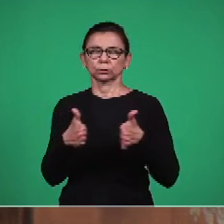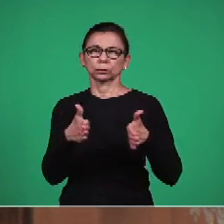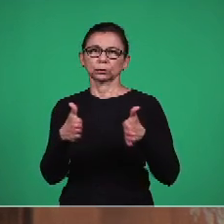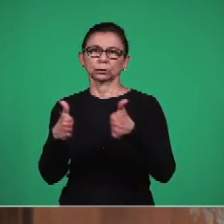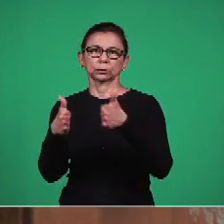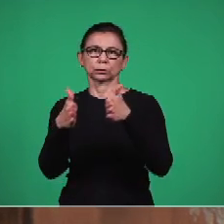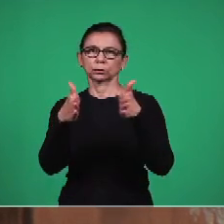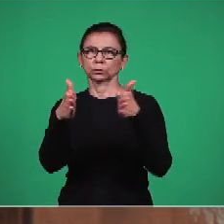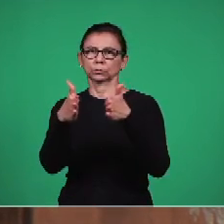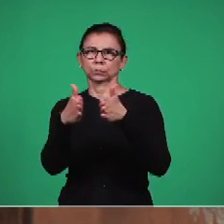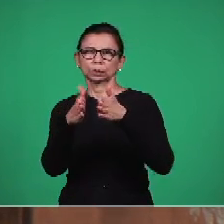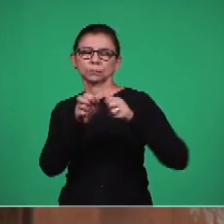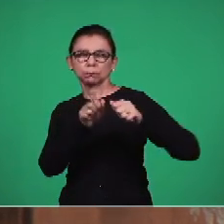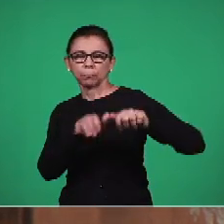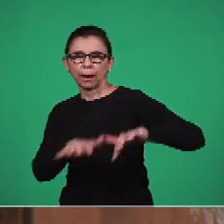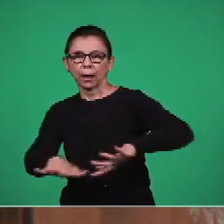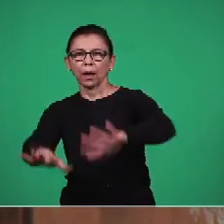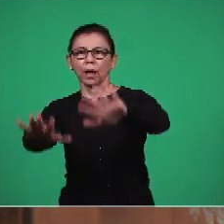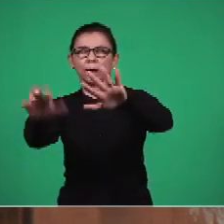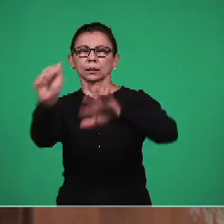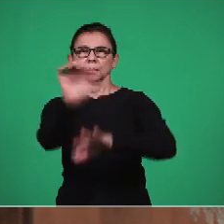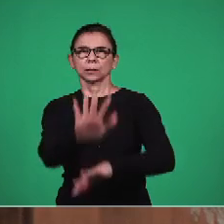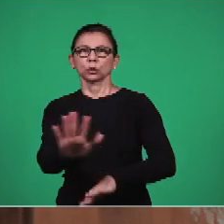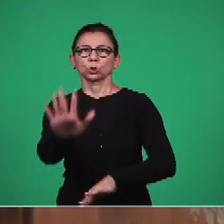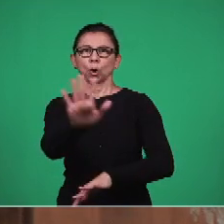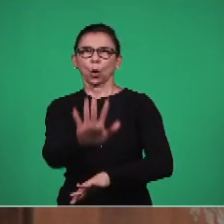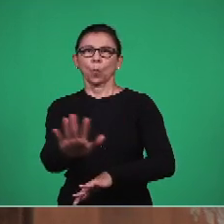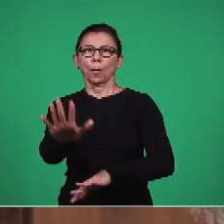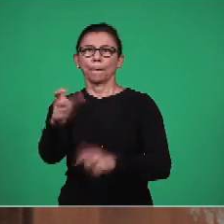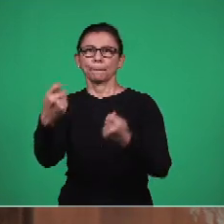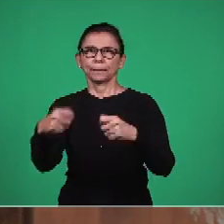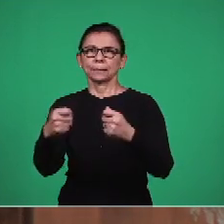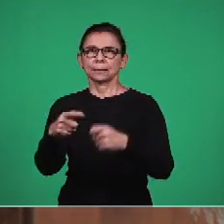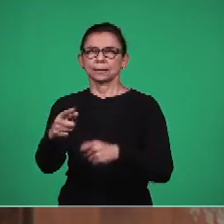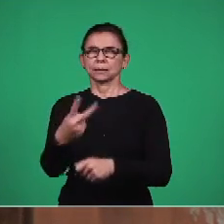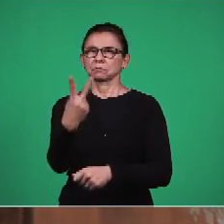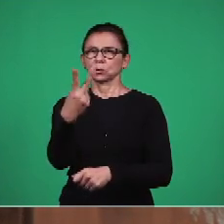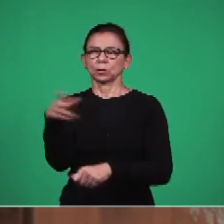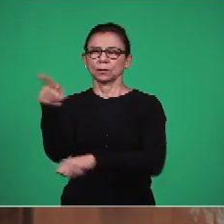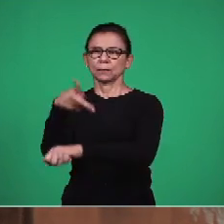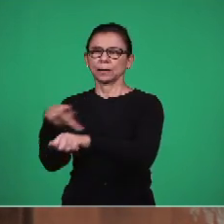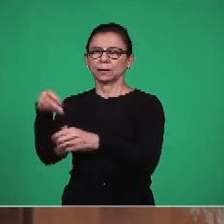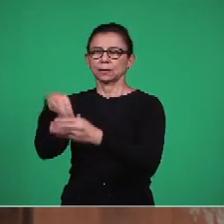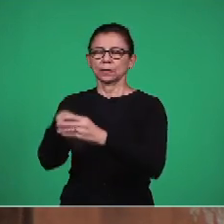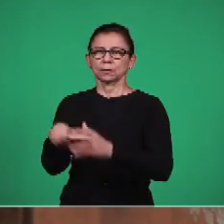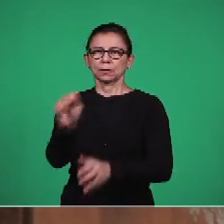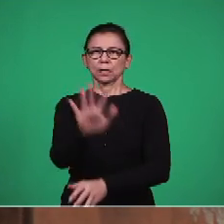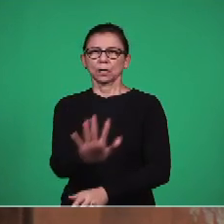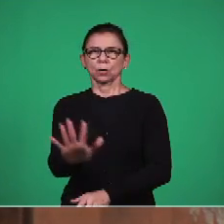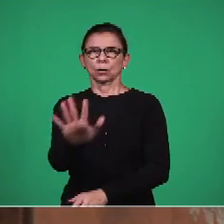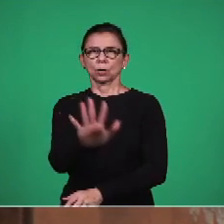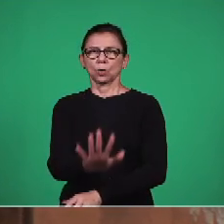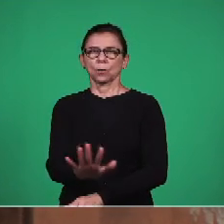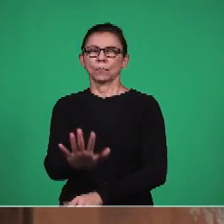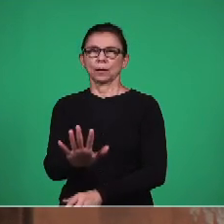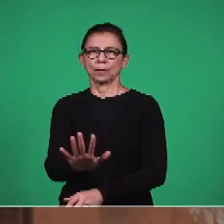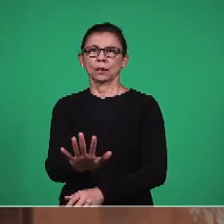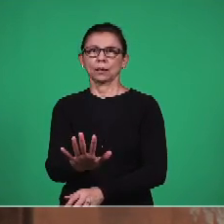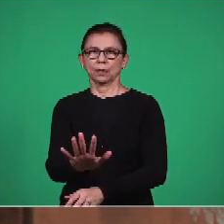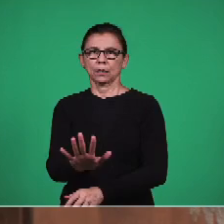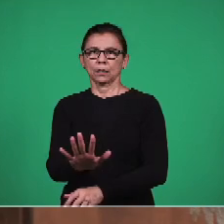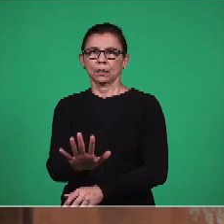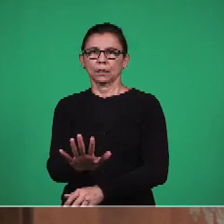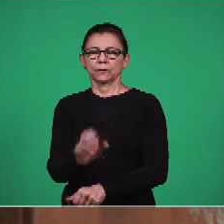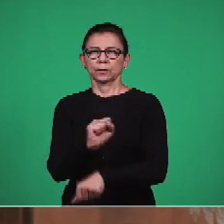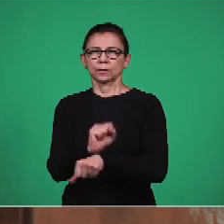a Europa, com exceção de 1 ou 2 países. Mas todos os rios. O que se espera é que esses rios, essas águas,